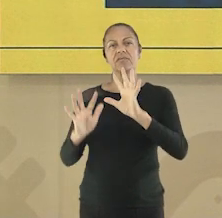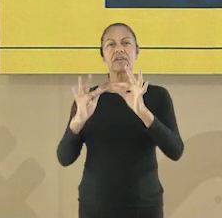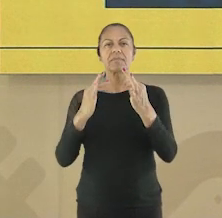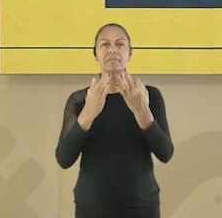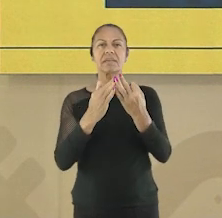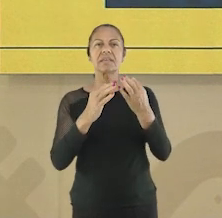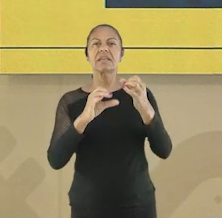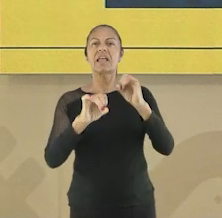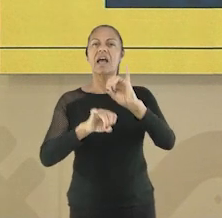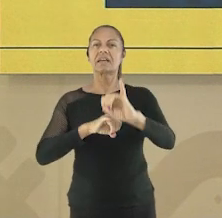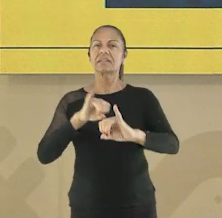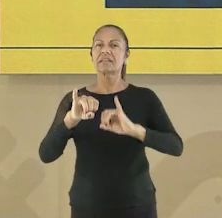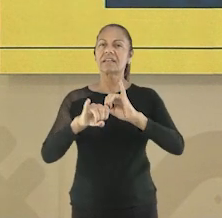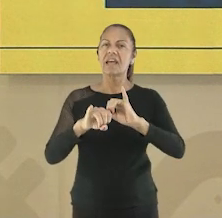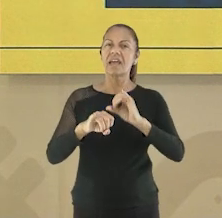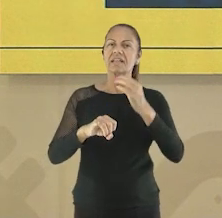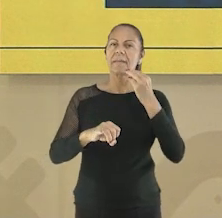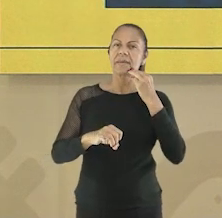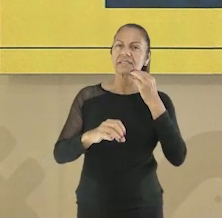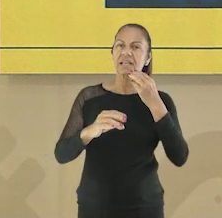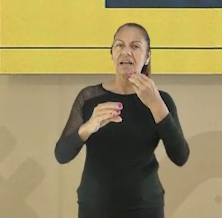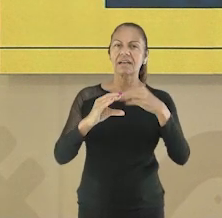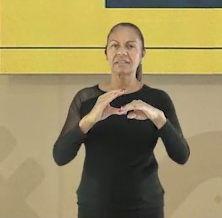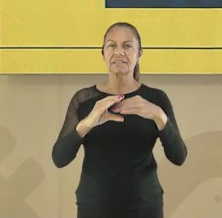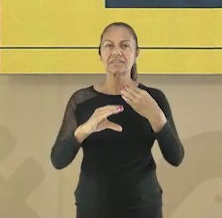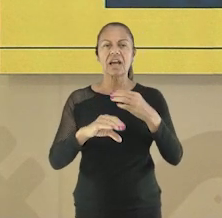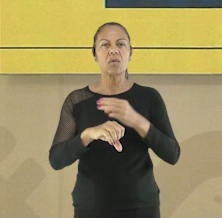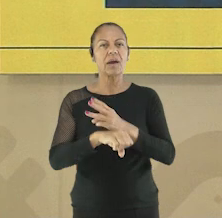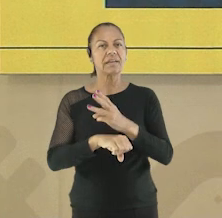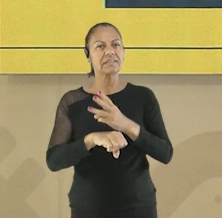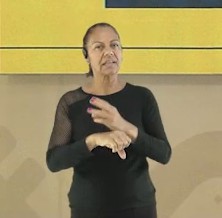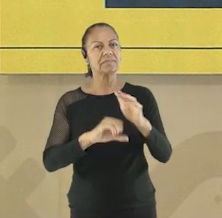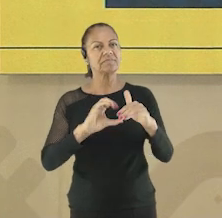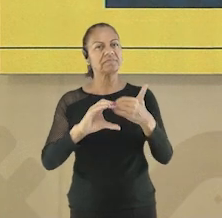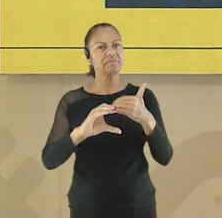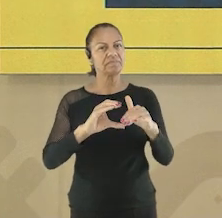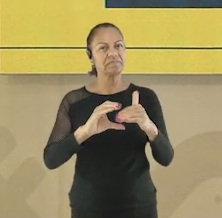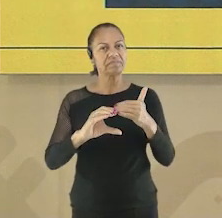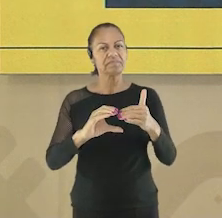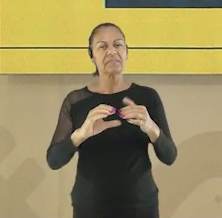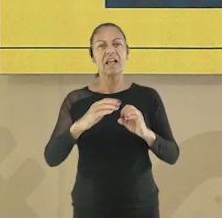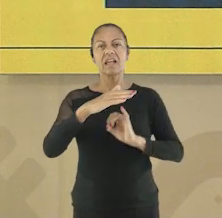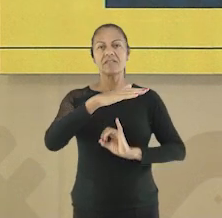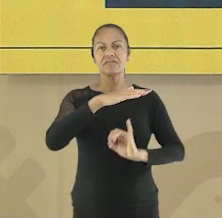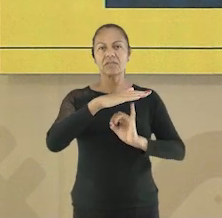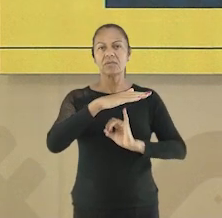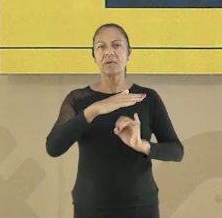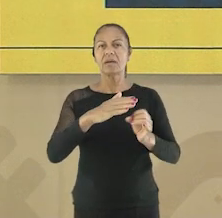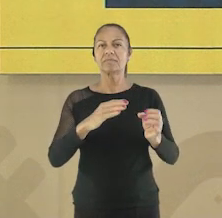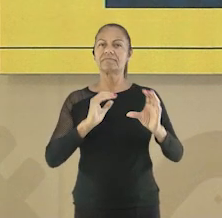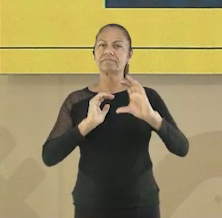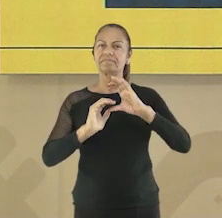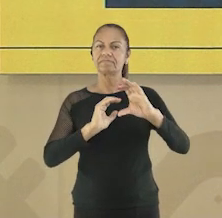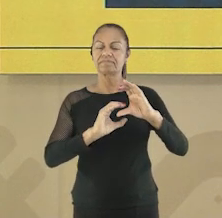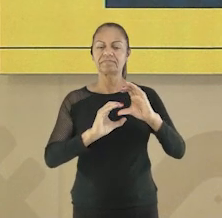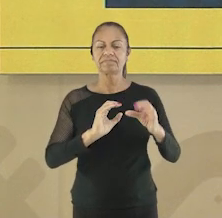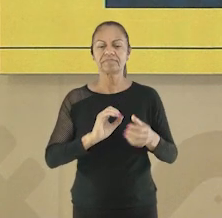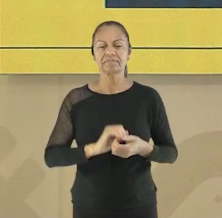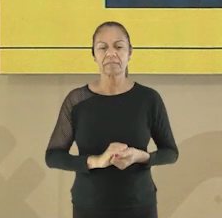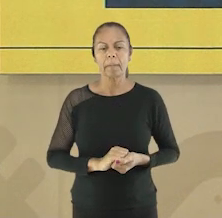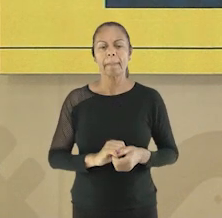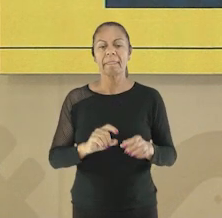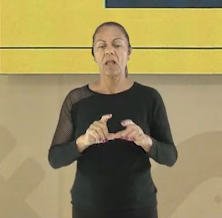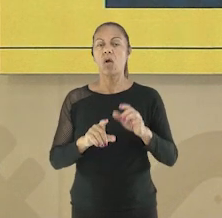momentos mais informais, como, por exemplo, conversas com amigos, com familiares, na internet, mandando uma mensagem no